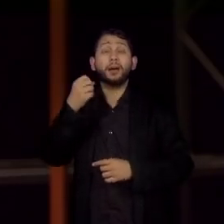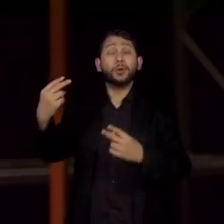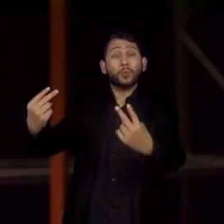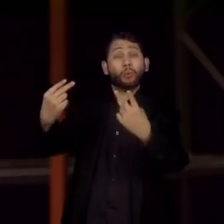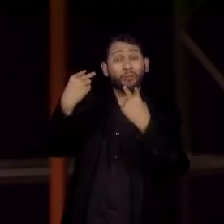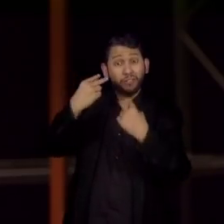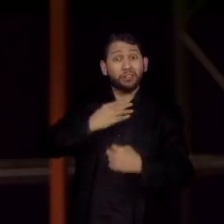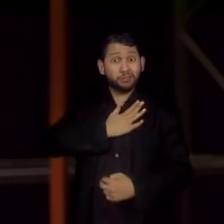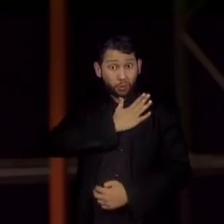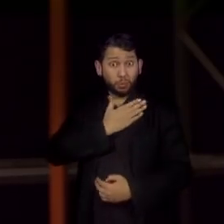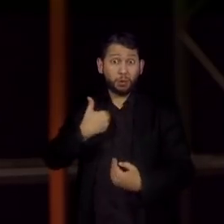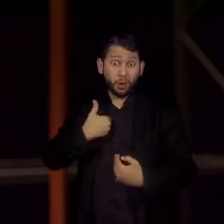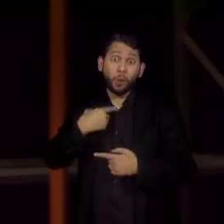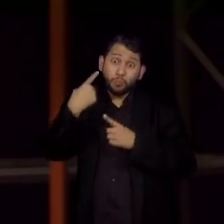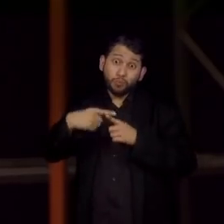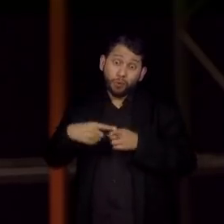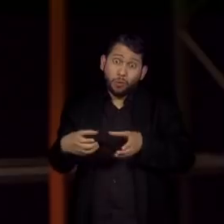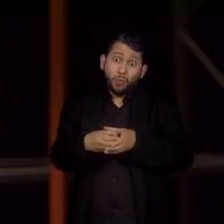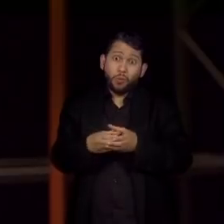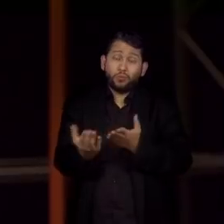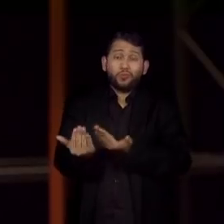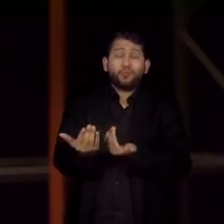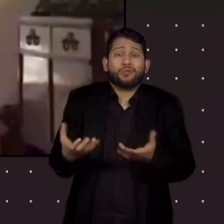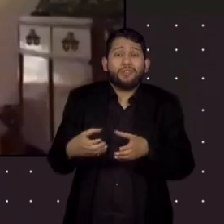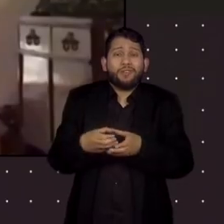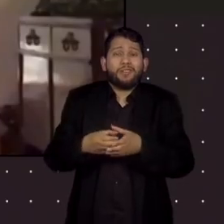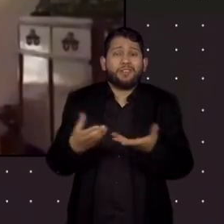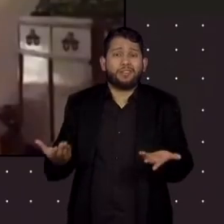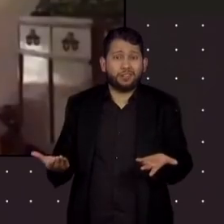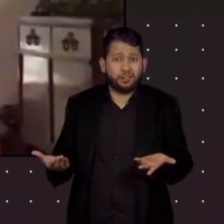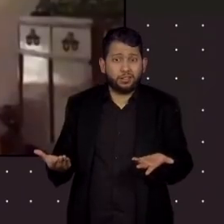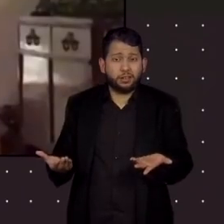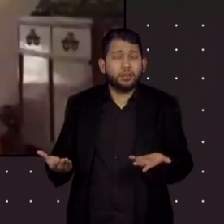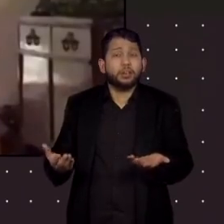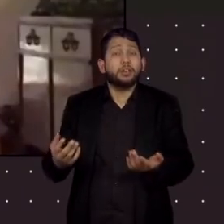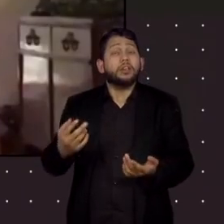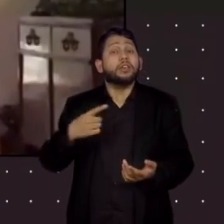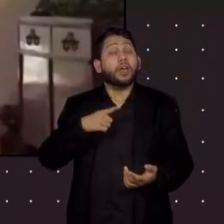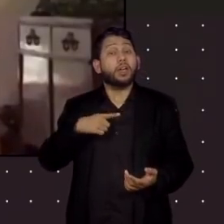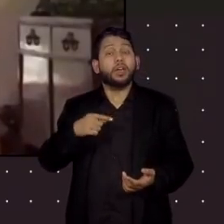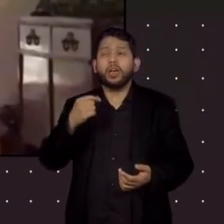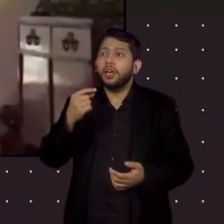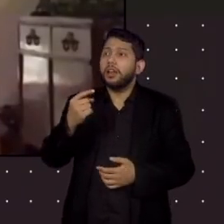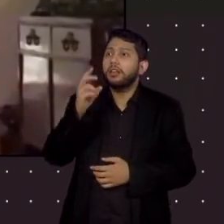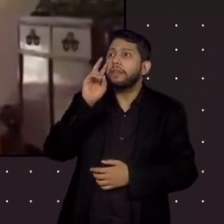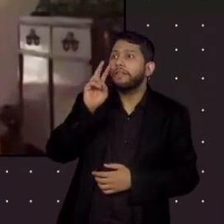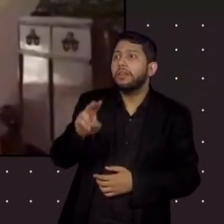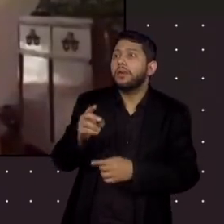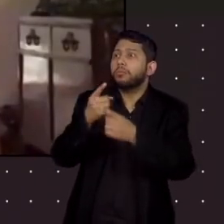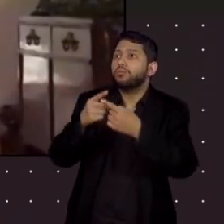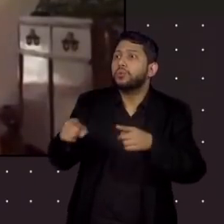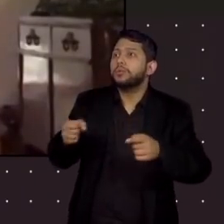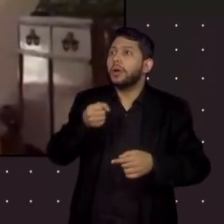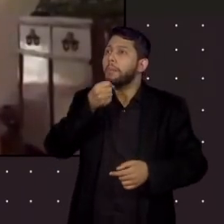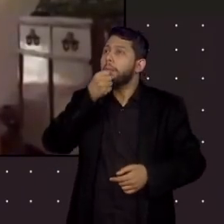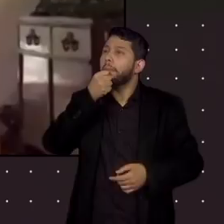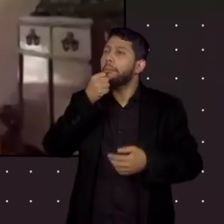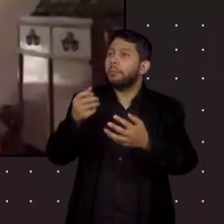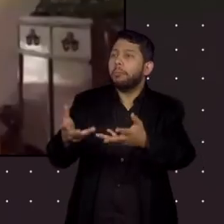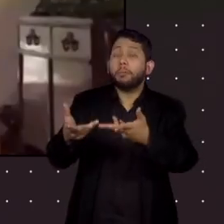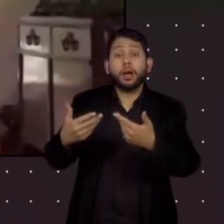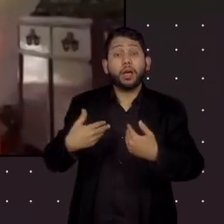quando cantávamos na Jovem Guarda e tudo, né, época de Jovem Guarda, e o Egberto se encantava com a minha musicalidade, me trouxe uma